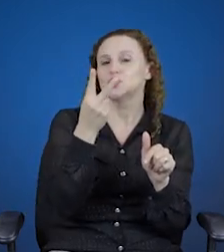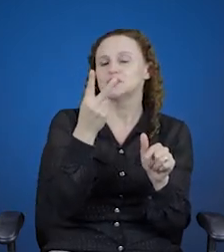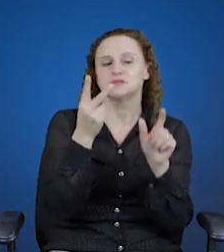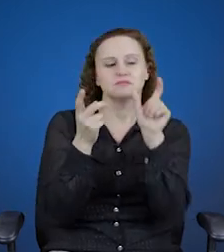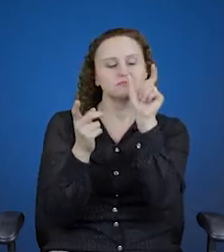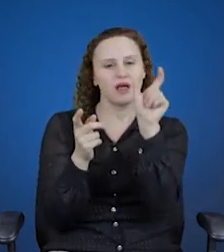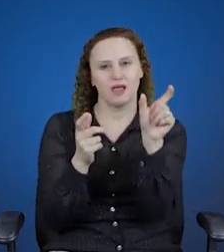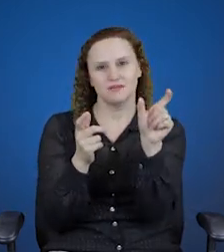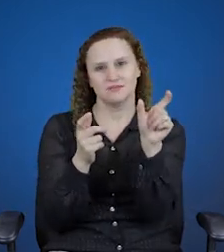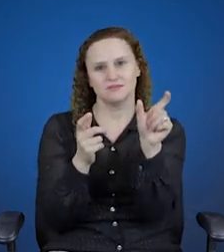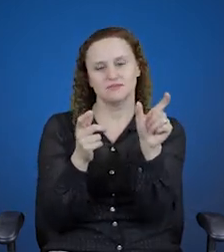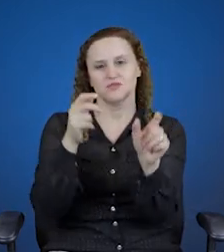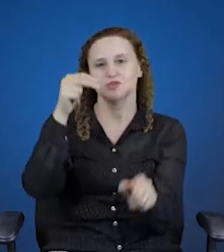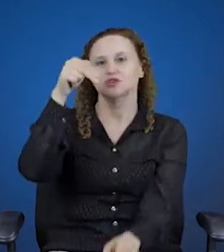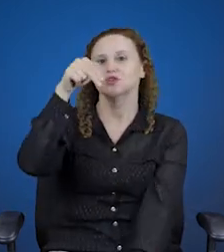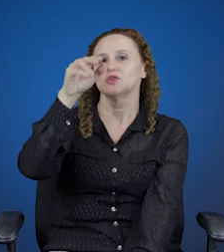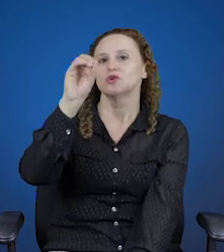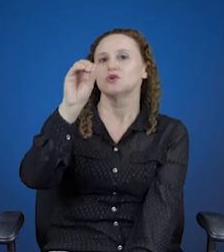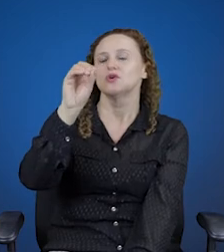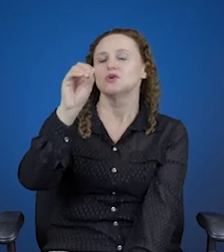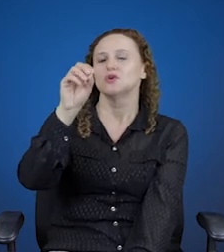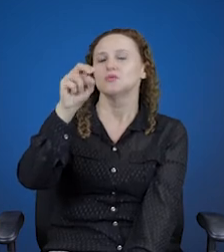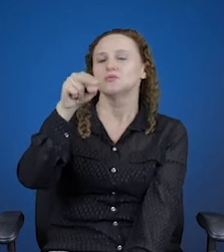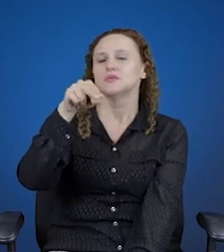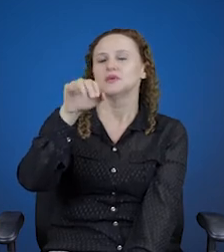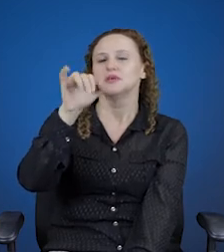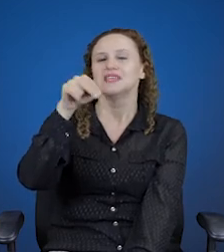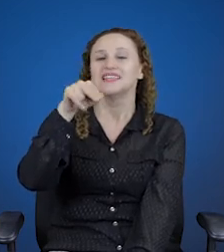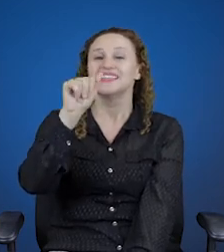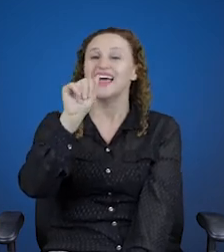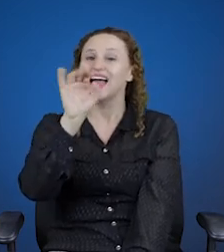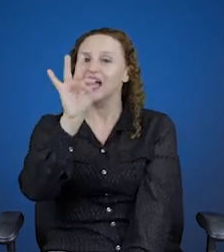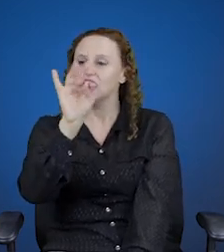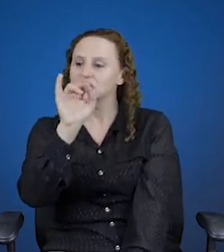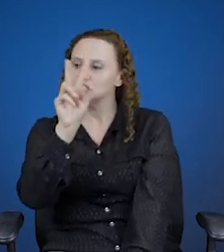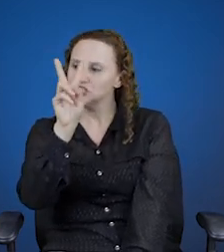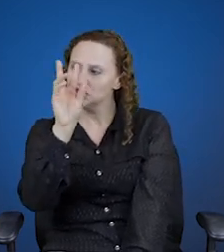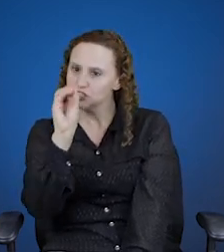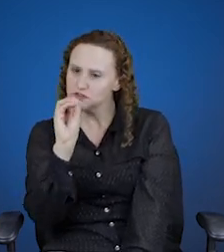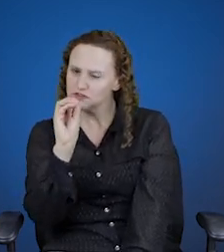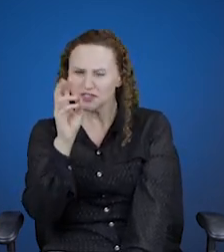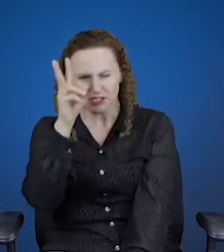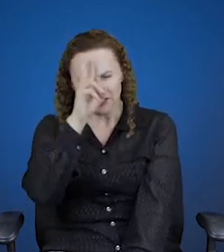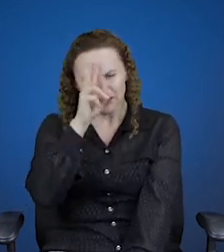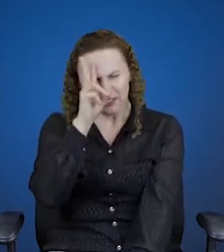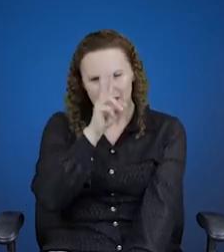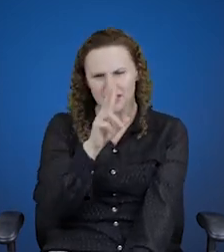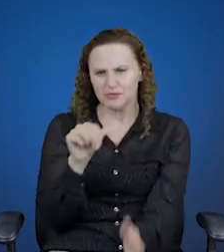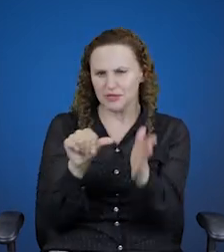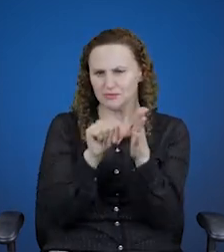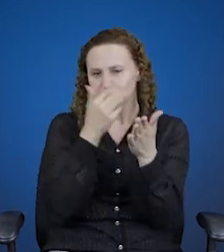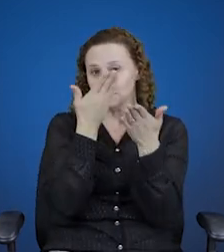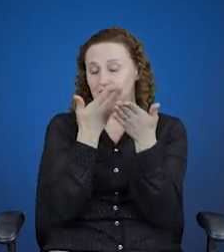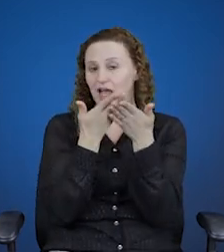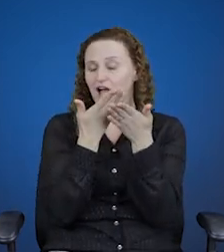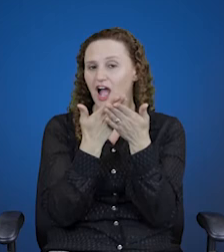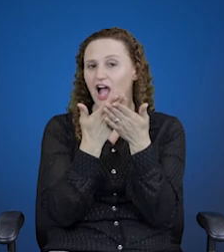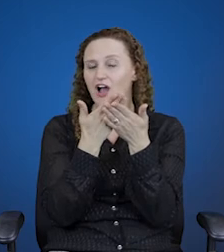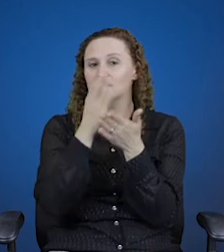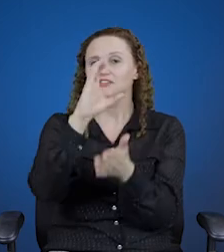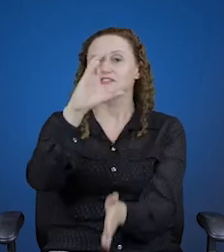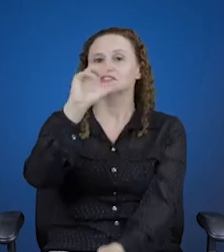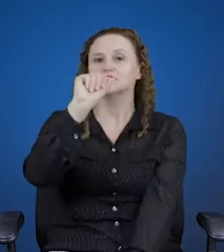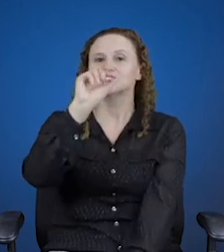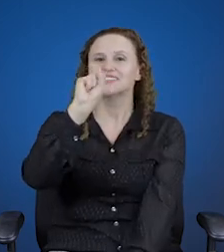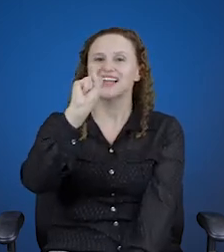palavras no nominativo e puxa um pouquinho para memória lá no nosso primeiro dia de aula que eu falei dos